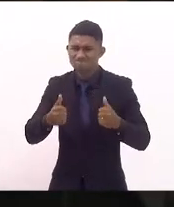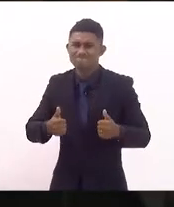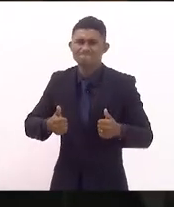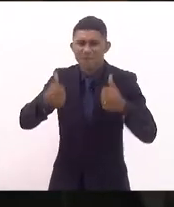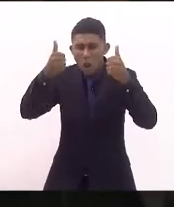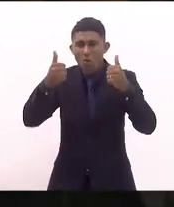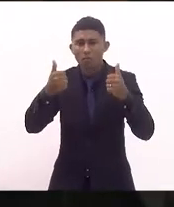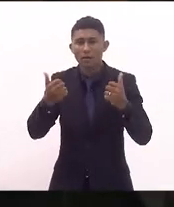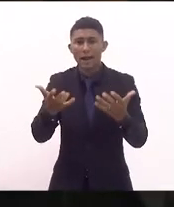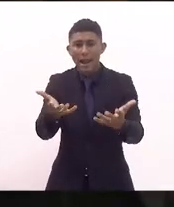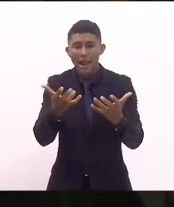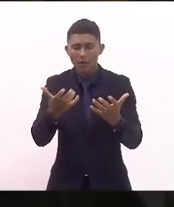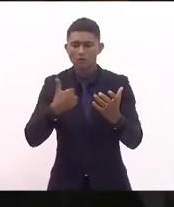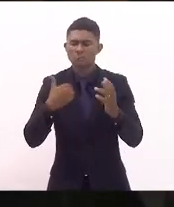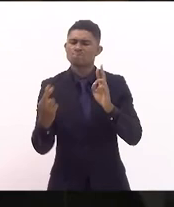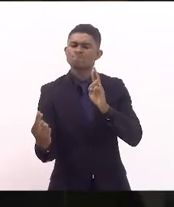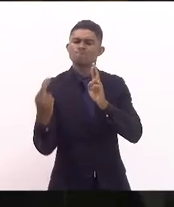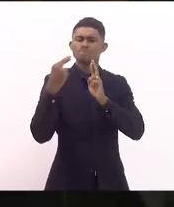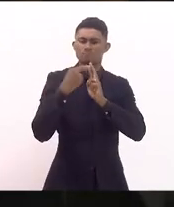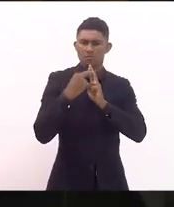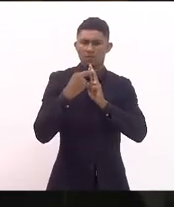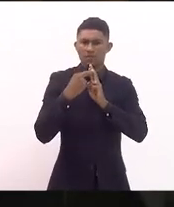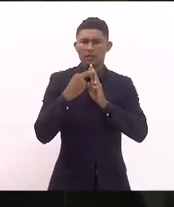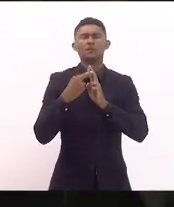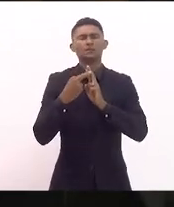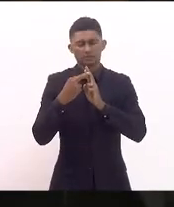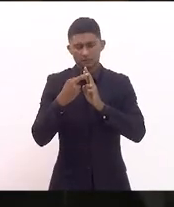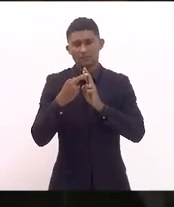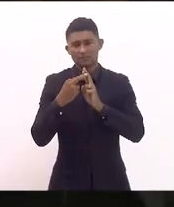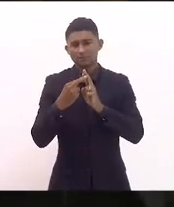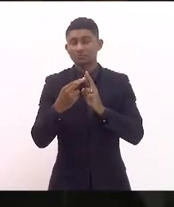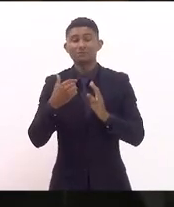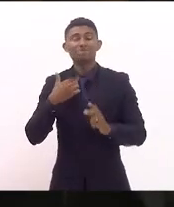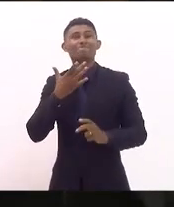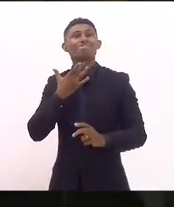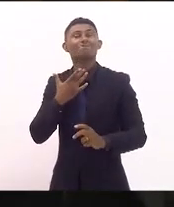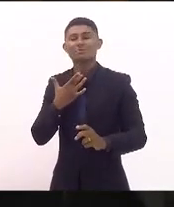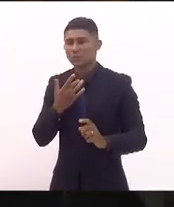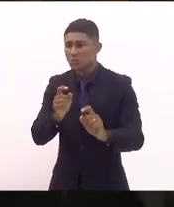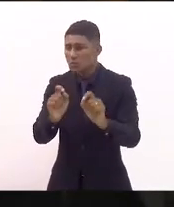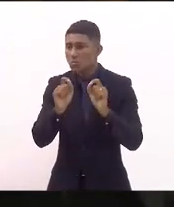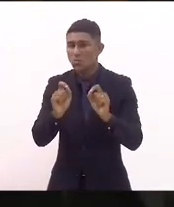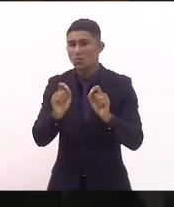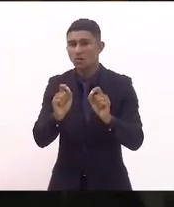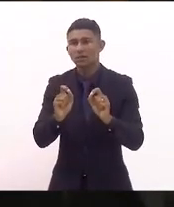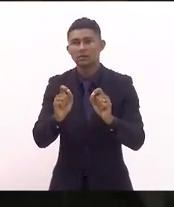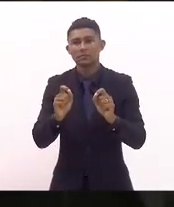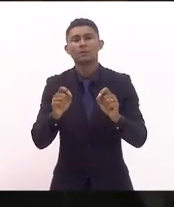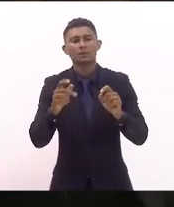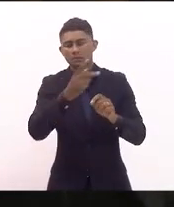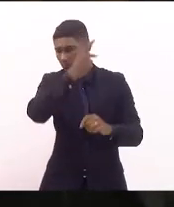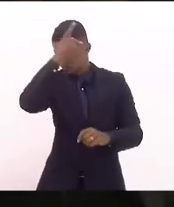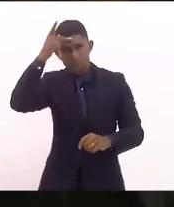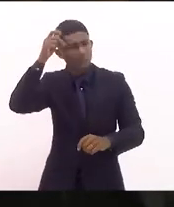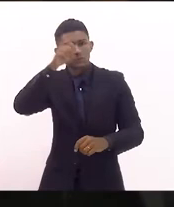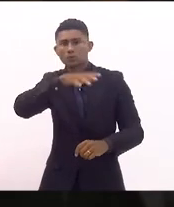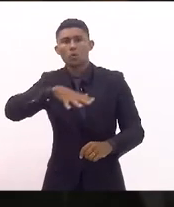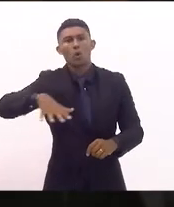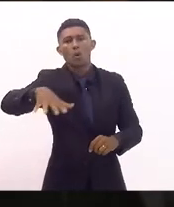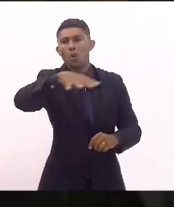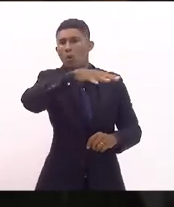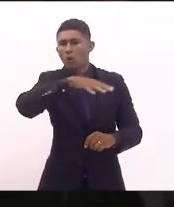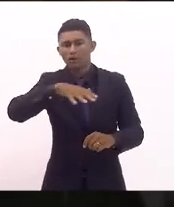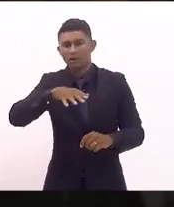ser referência no que eu me propuser a fazer. Meu desejo é ser ouvida pelas pessoas que tomam